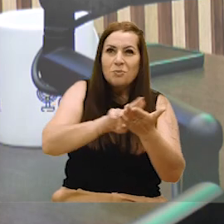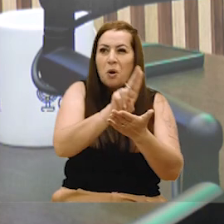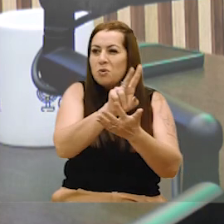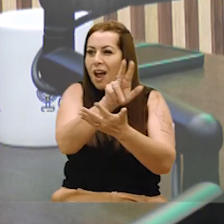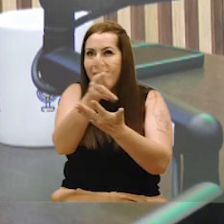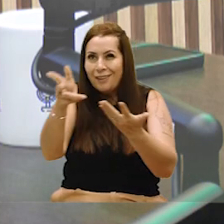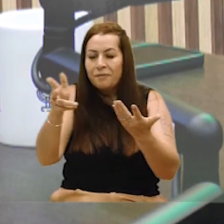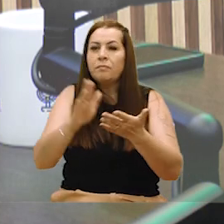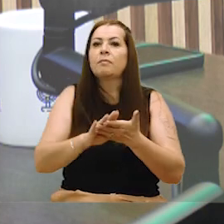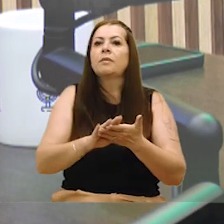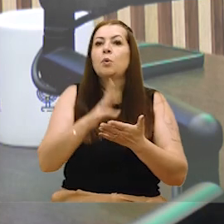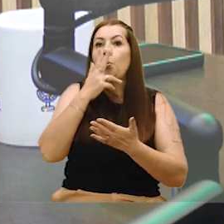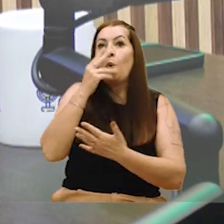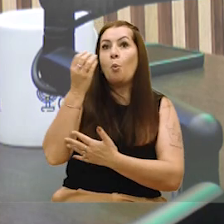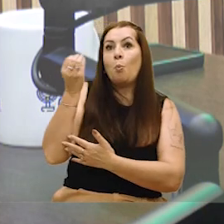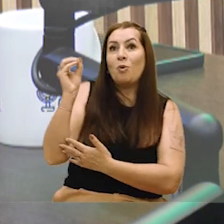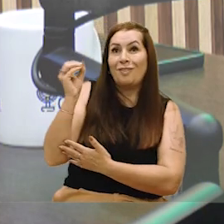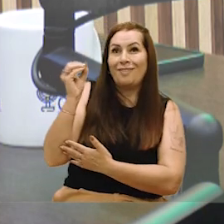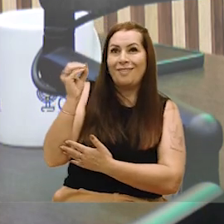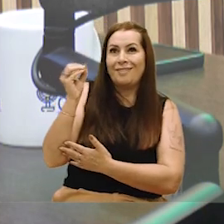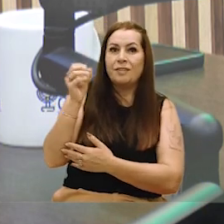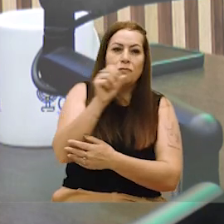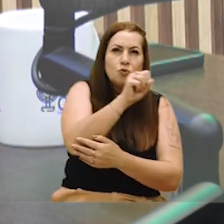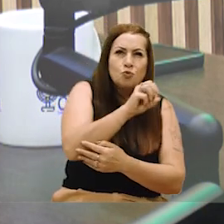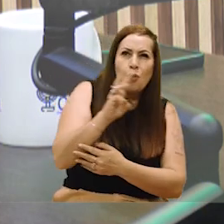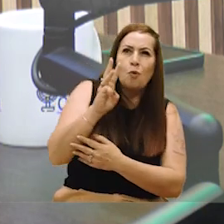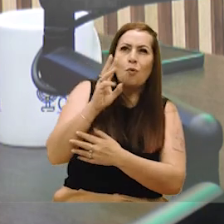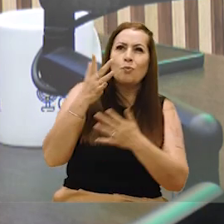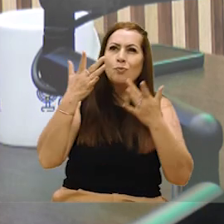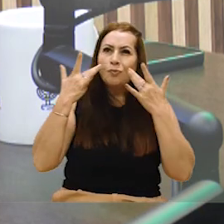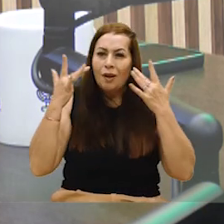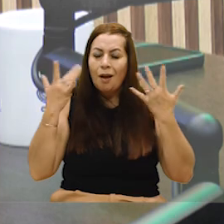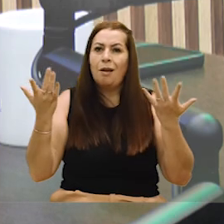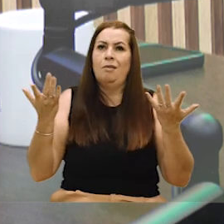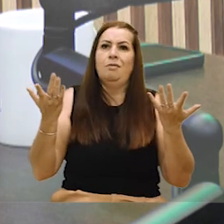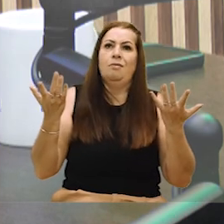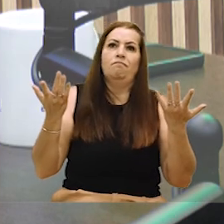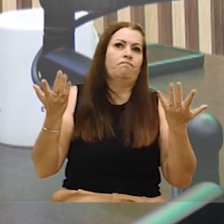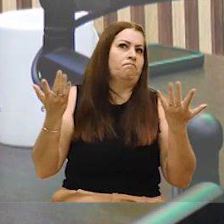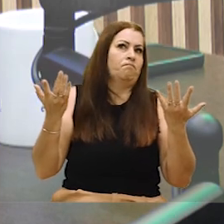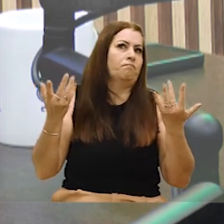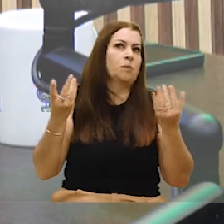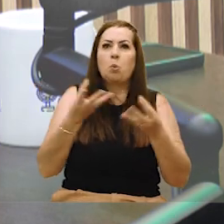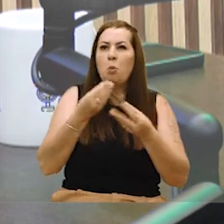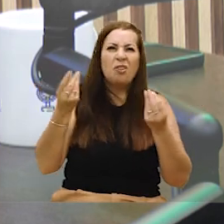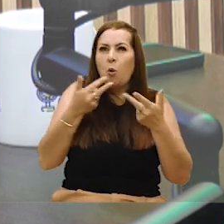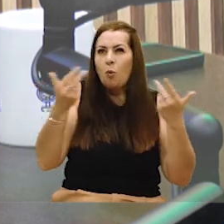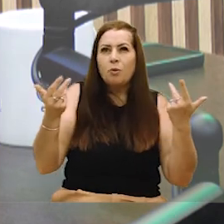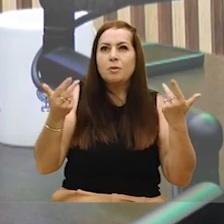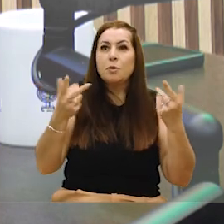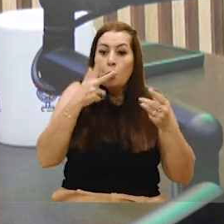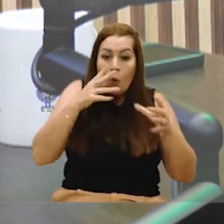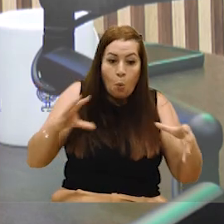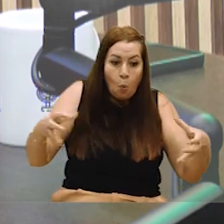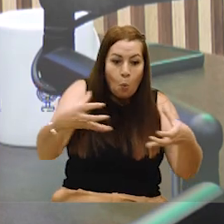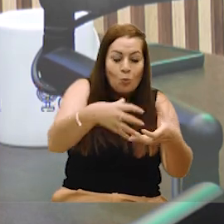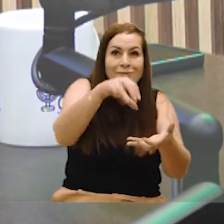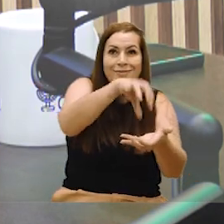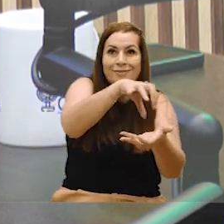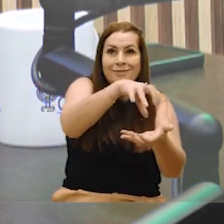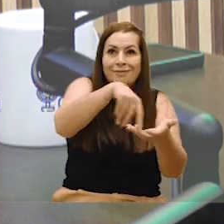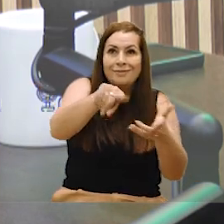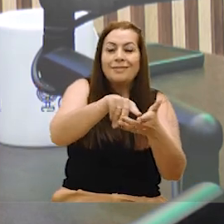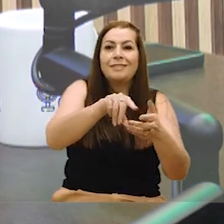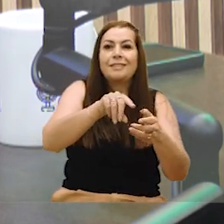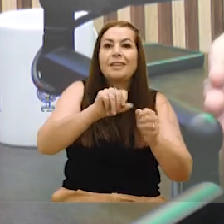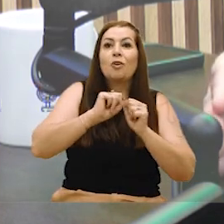multiuso, né? Como tem em Porto Alegre, muitos lugares que fazem shows, teatro, um monte de coisas num espaço